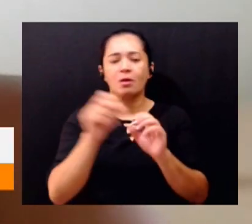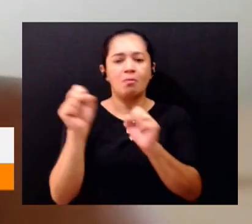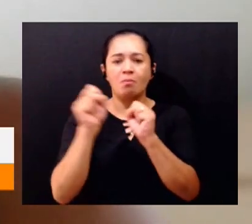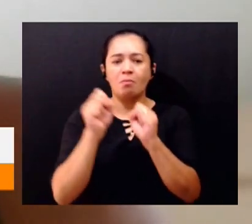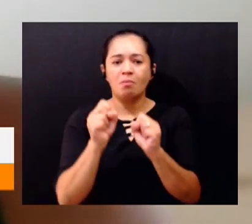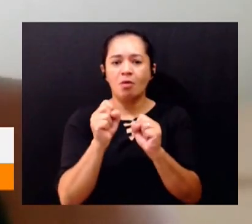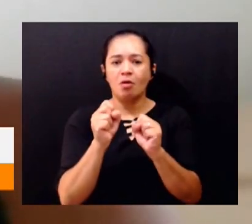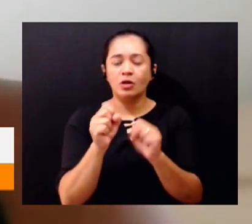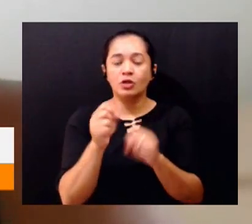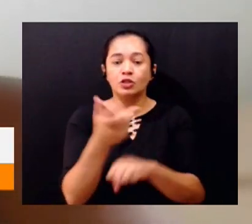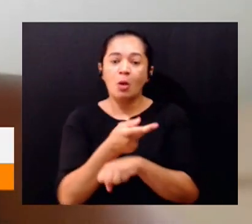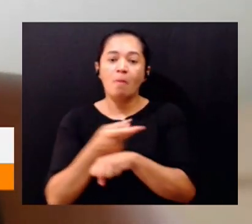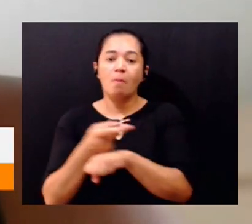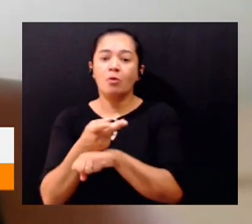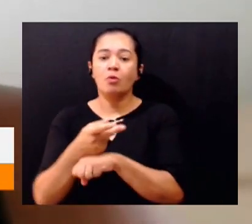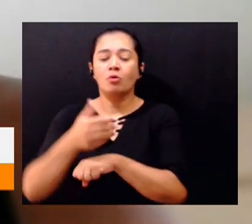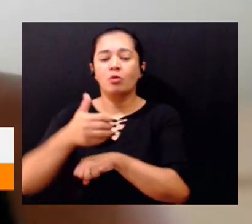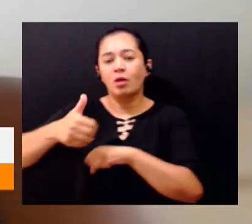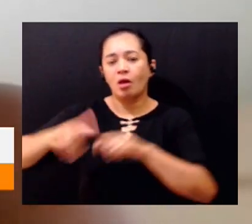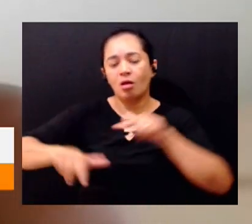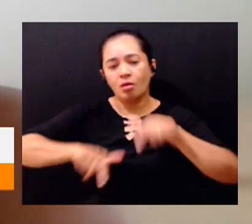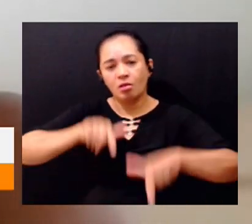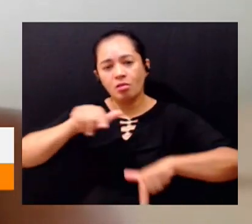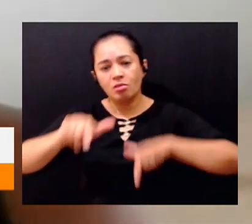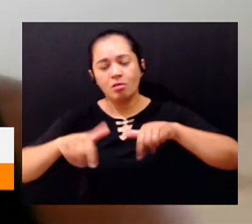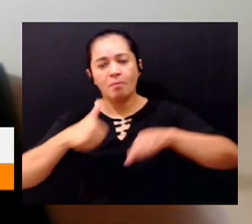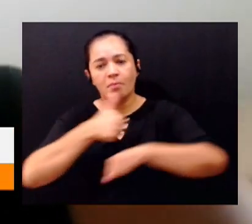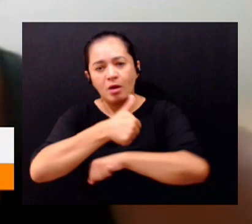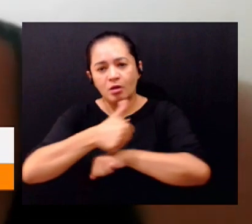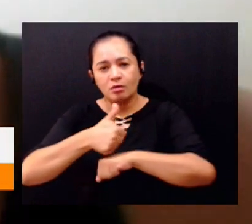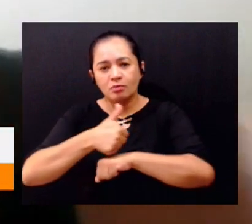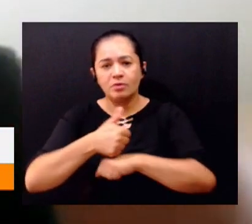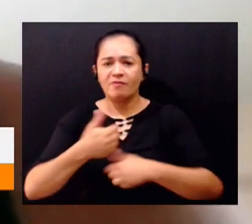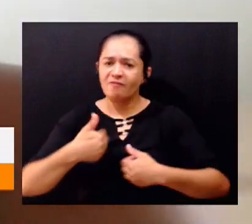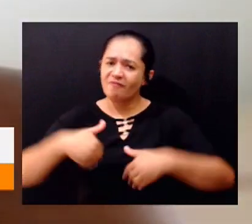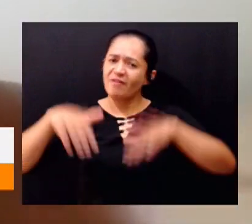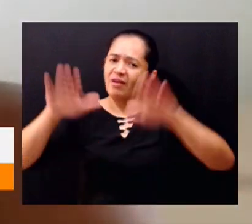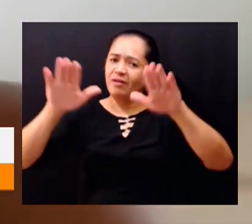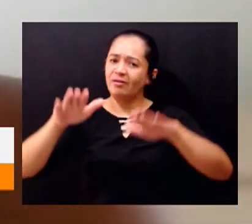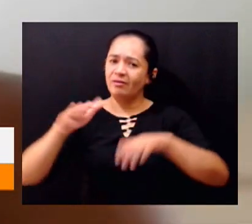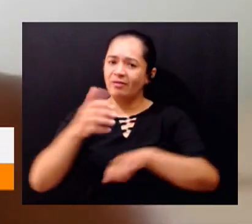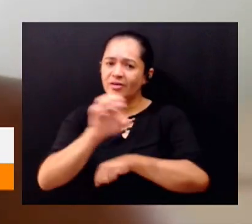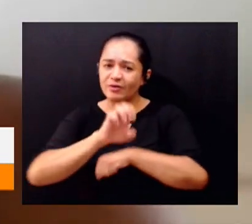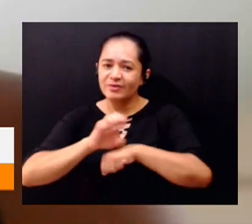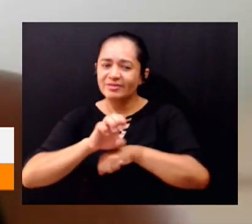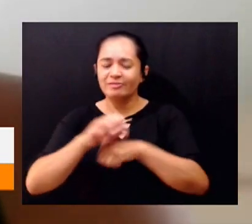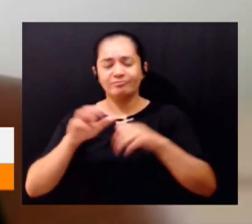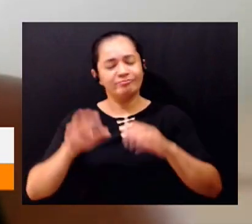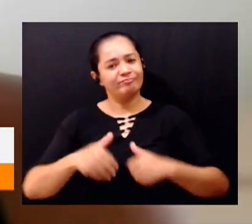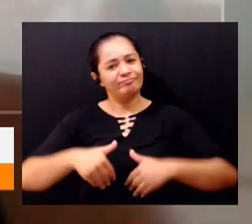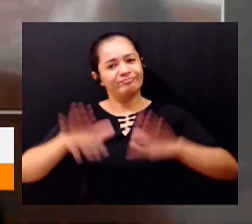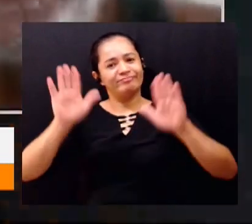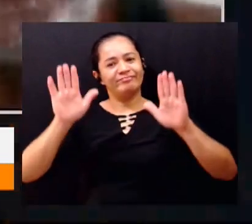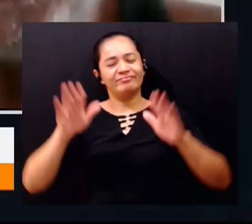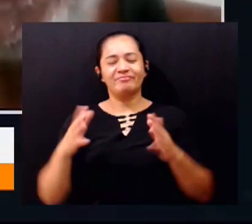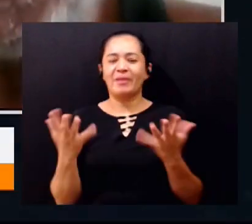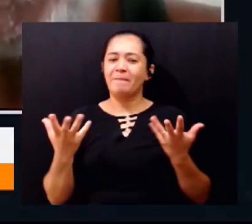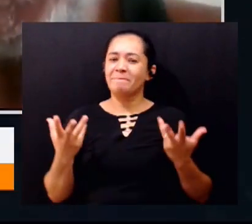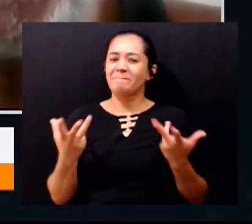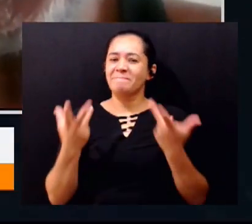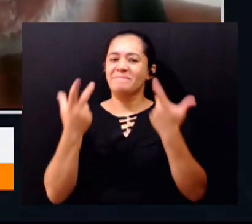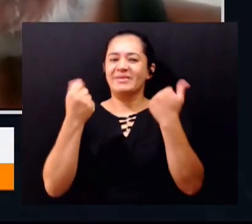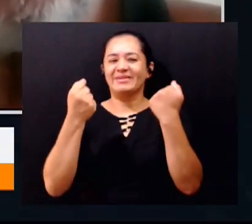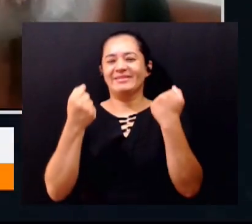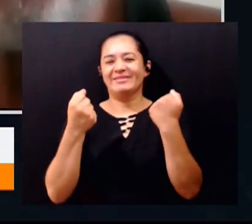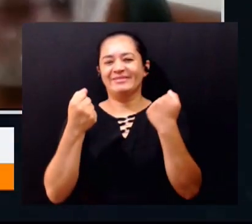profissional, se oferece, faz um estágio, se mete. É isso. Maravilhoso, Bira Dantas.